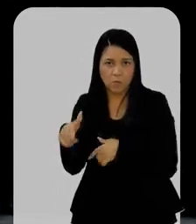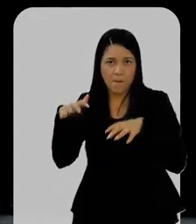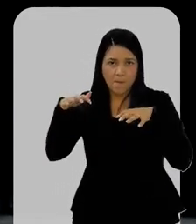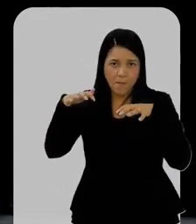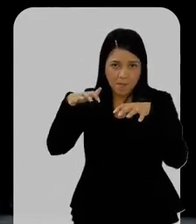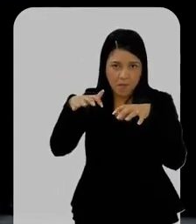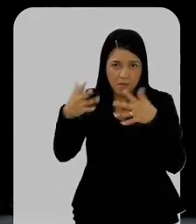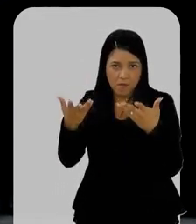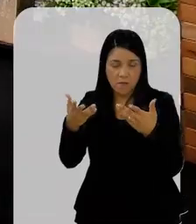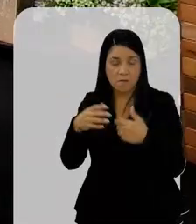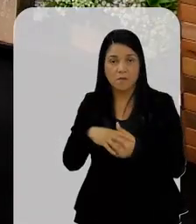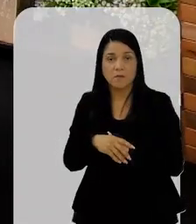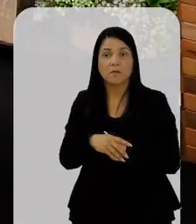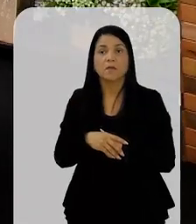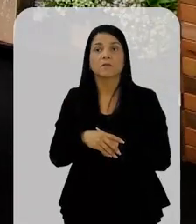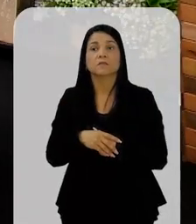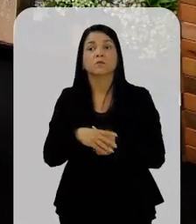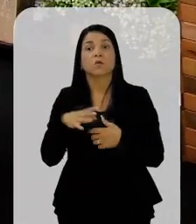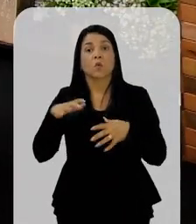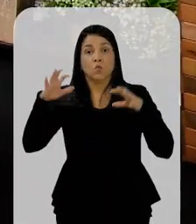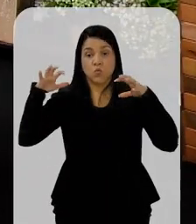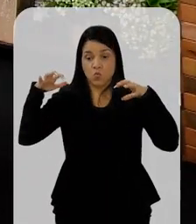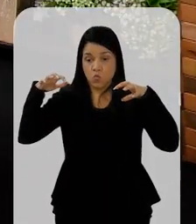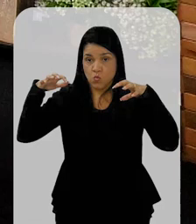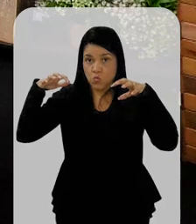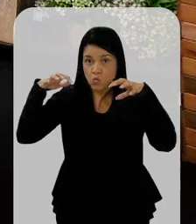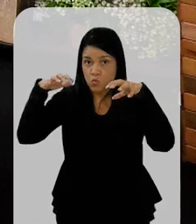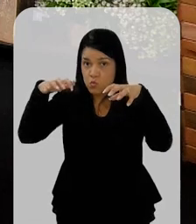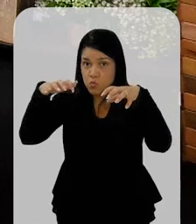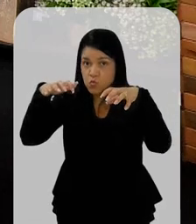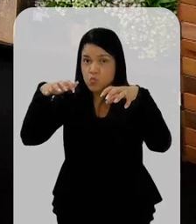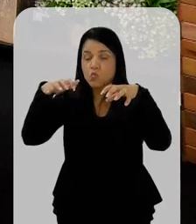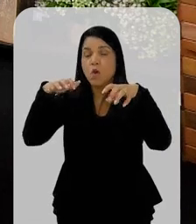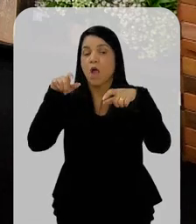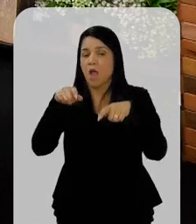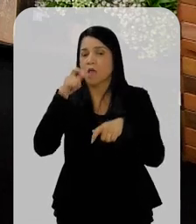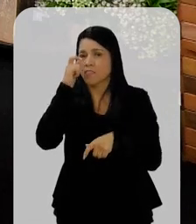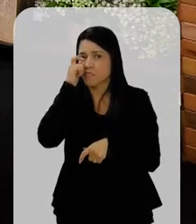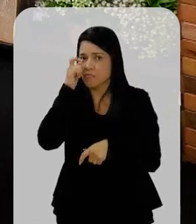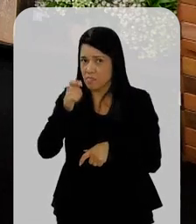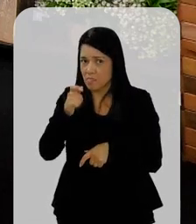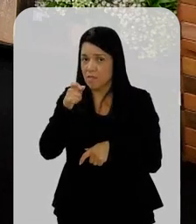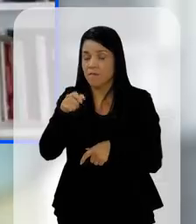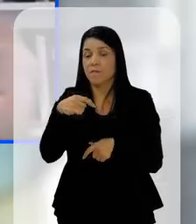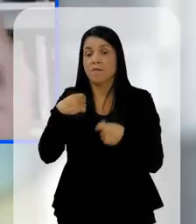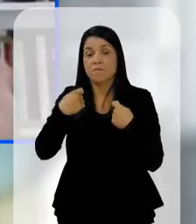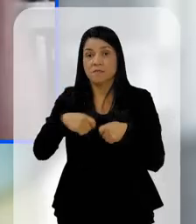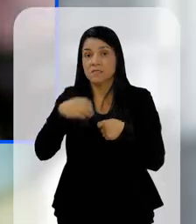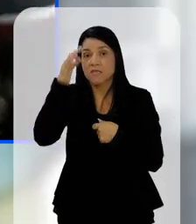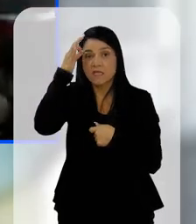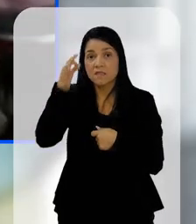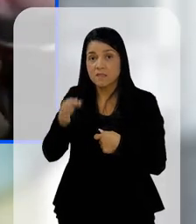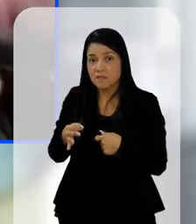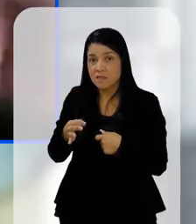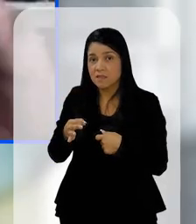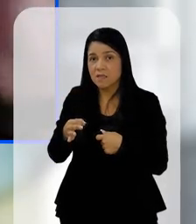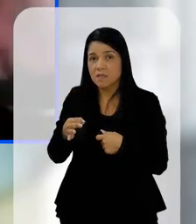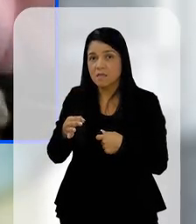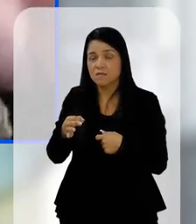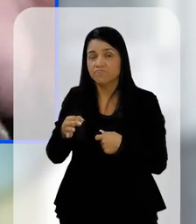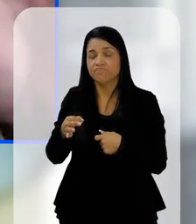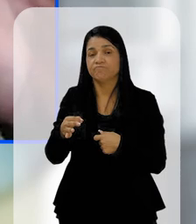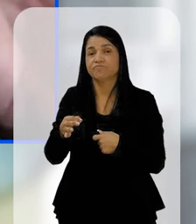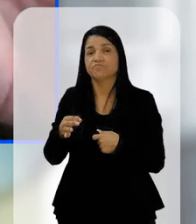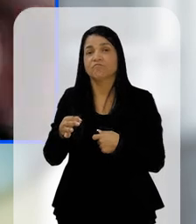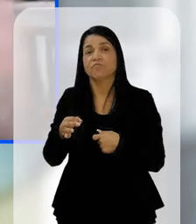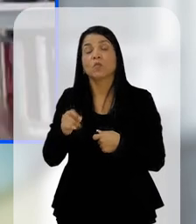Eu volume de chuva acho. que aconteceu no Rio Grande do Sul? Não. O volume de chuva que aconteceu, aí é uma coisa interessante. Primeiro, a gente tem que entender que é